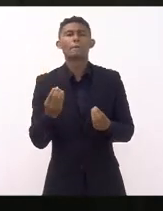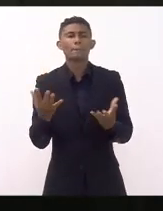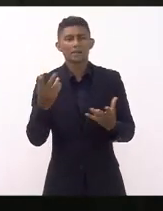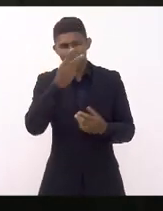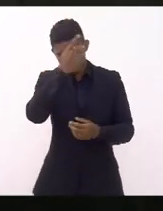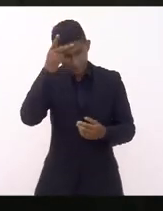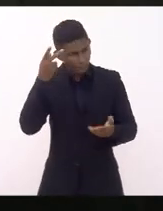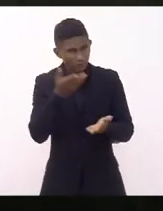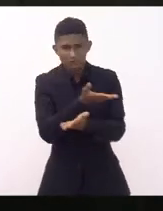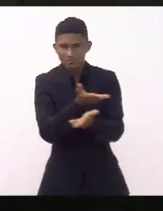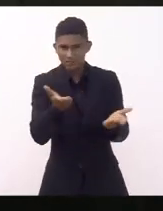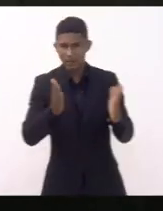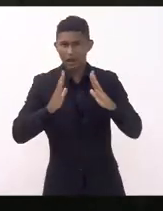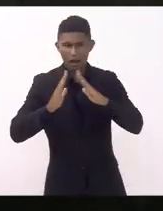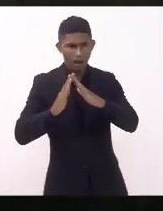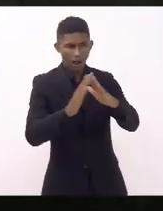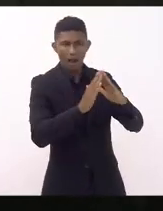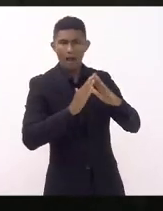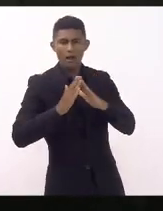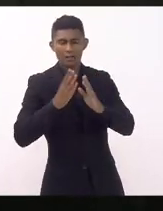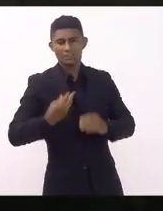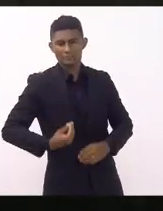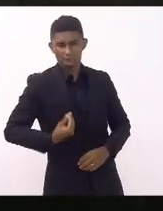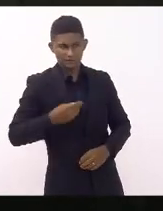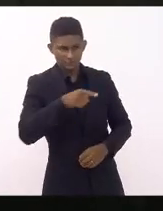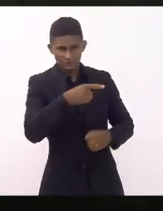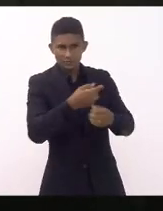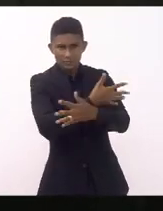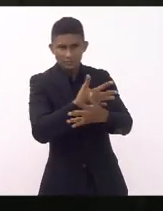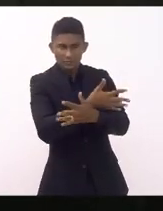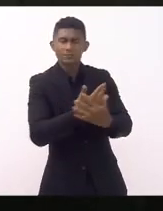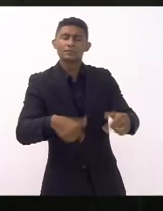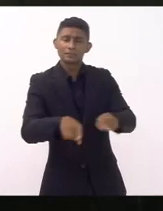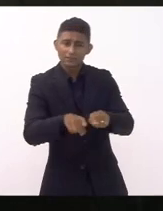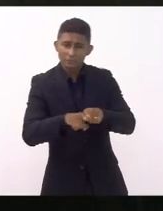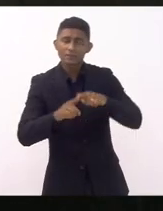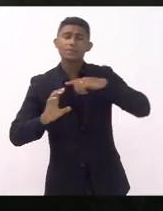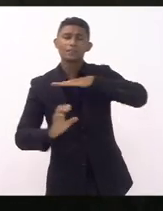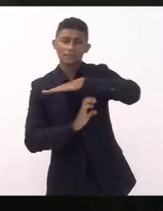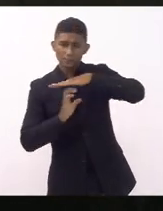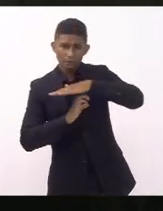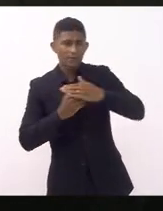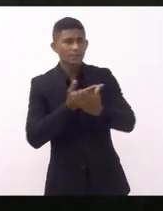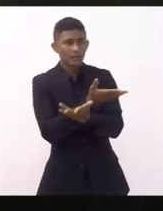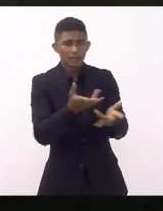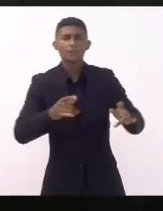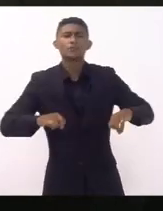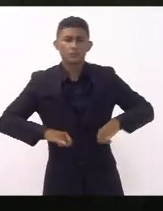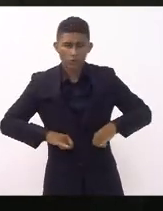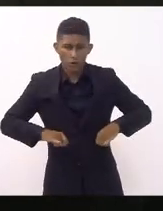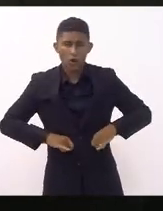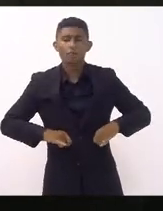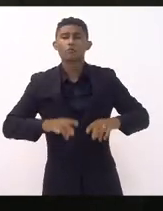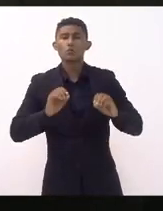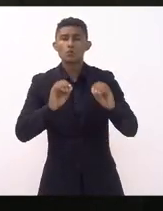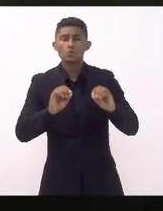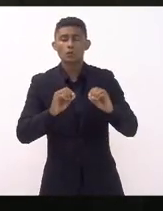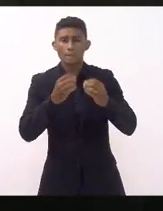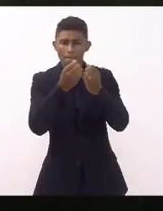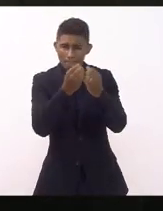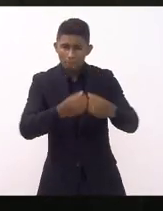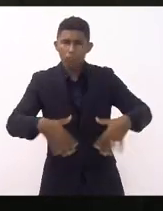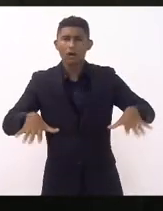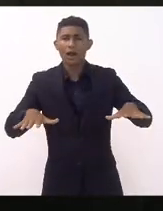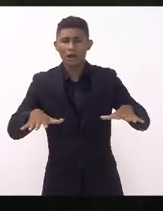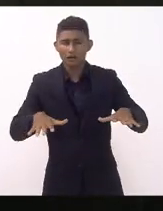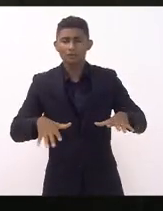os moradores, mas também para as empresas que sofrem, muitas das vezes, prejuízos enormes